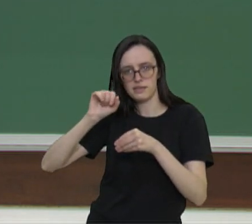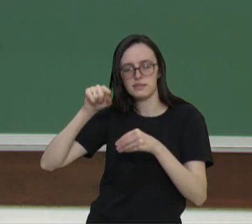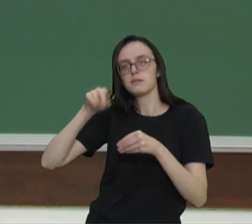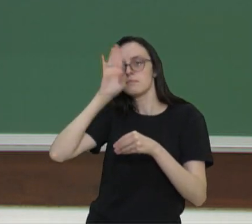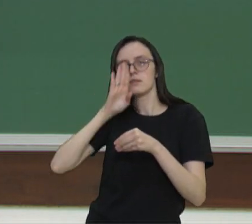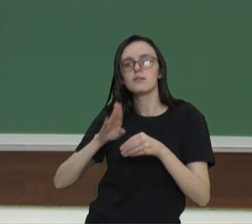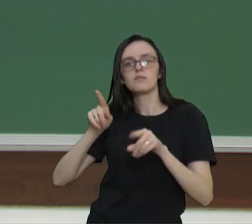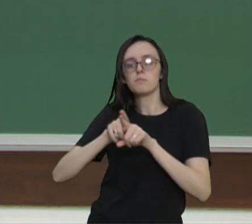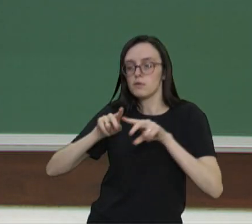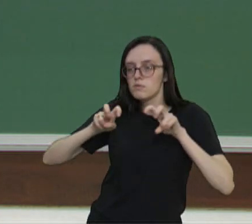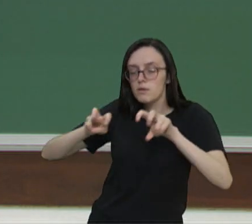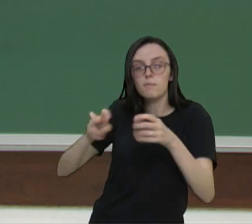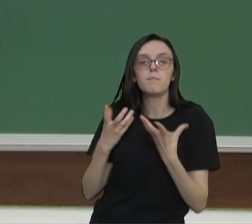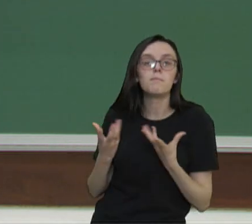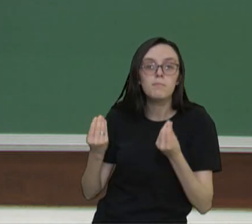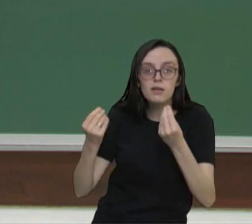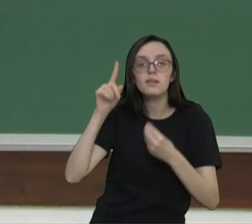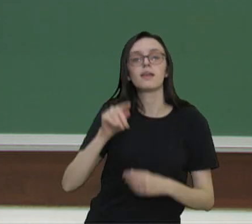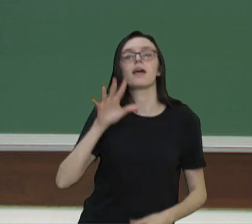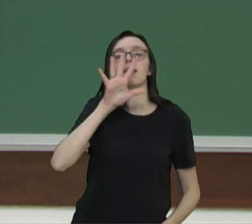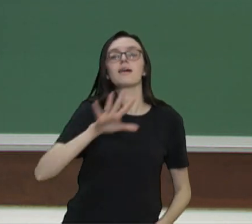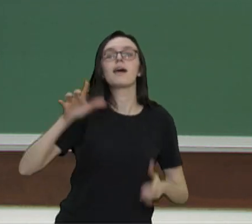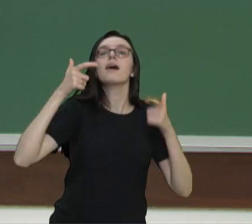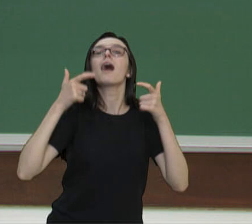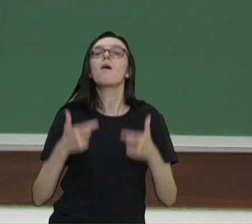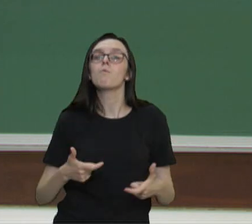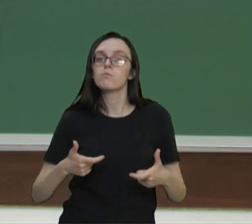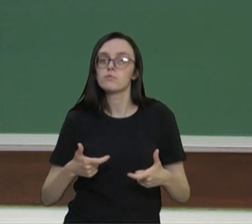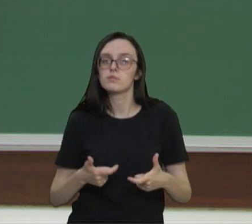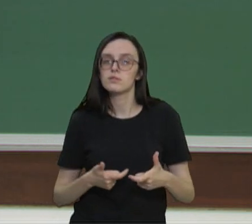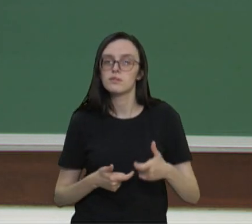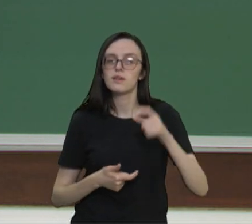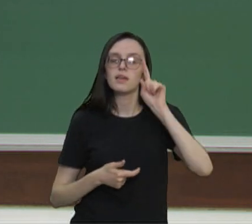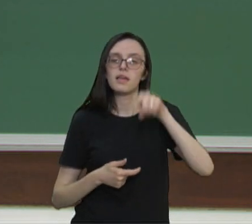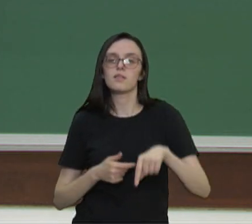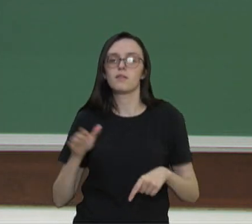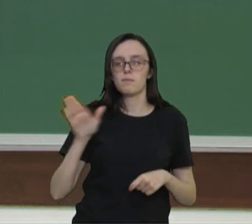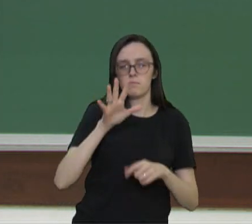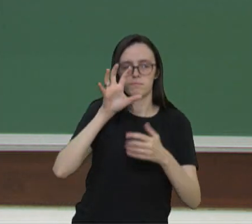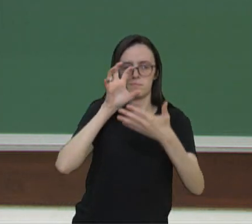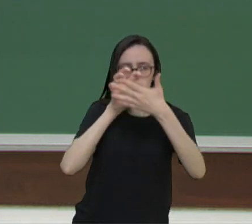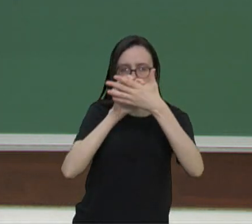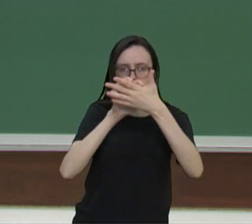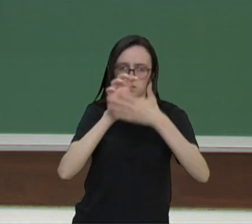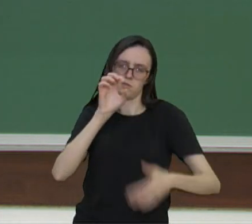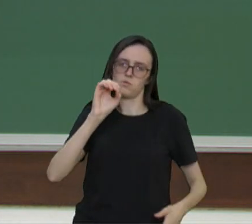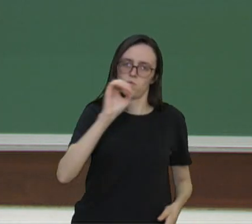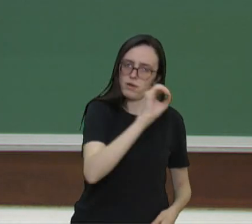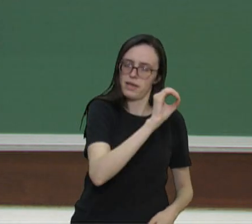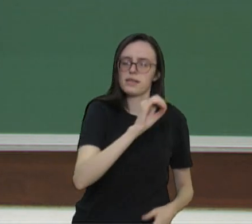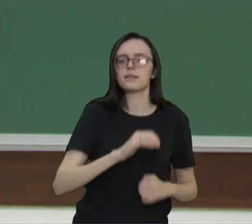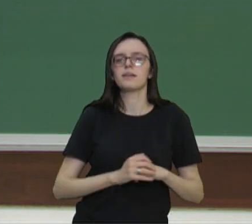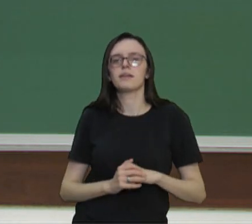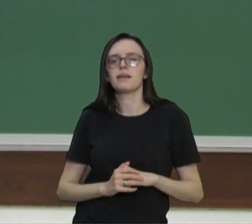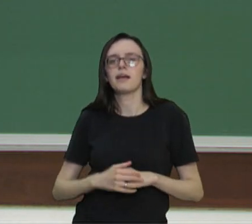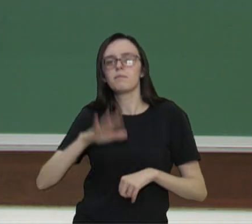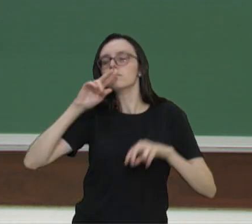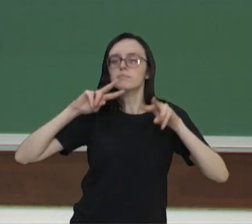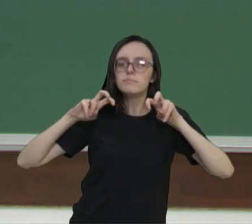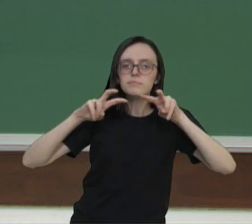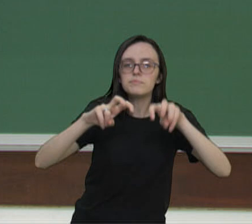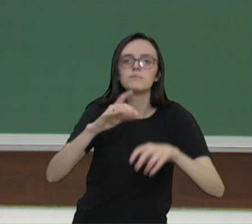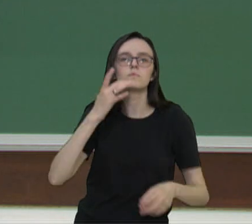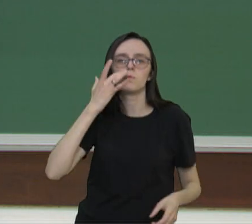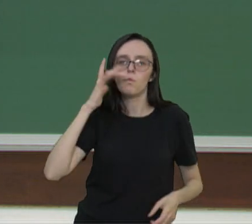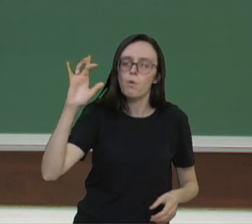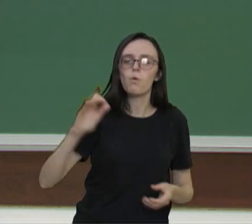Brasil também, que foi mais na região aqui do Centro-Oeste, né, onde foram aí explorados o ouro,